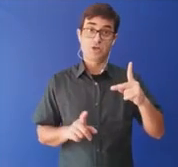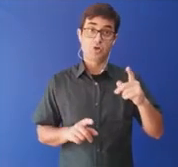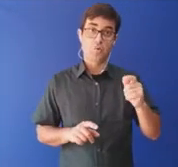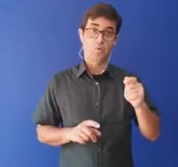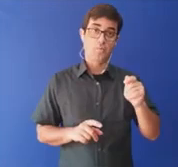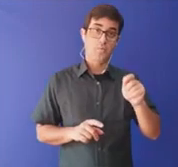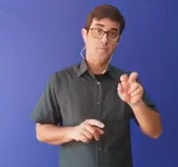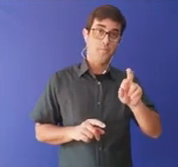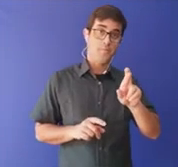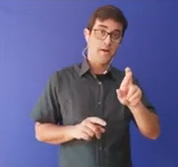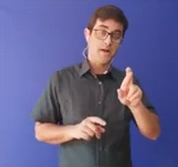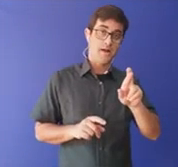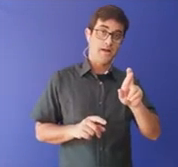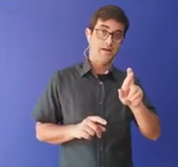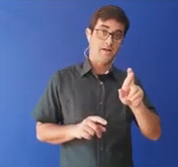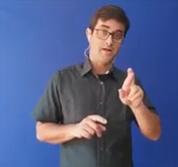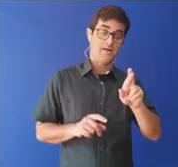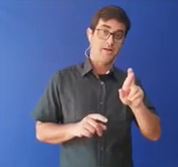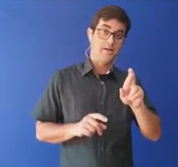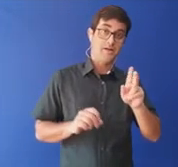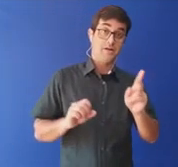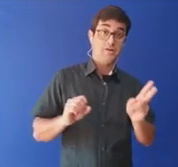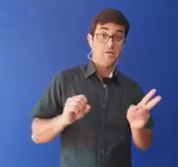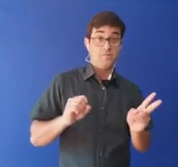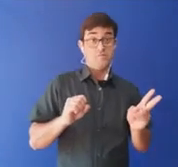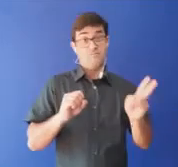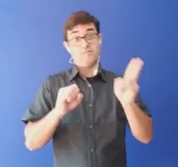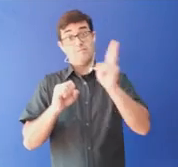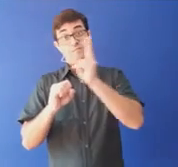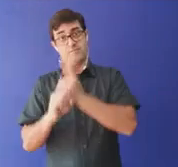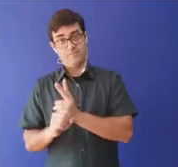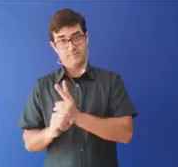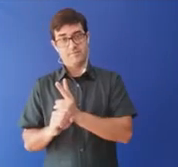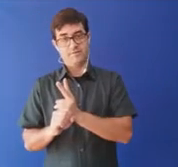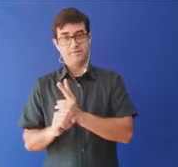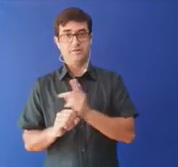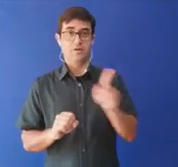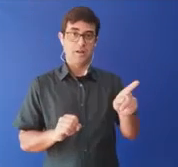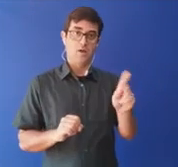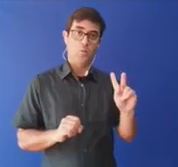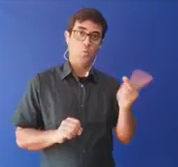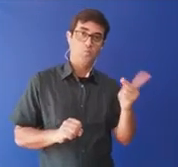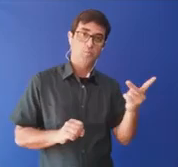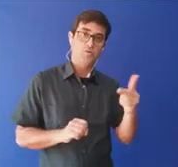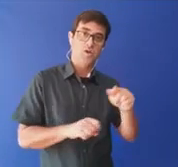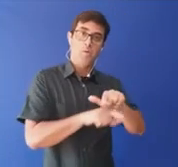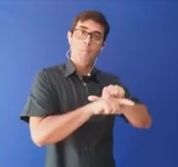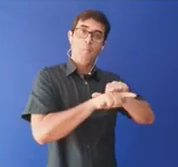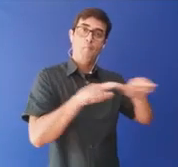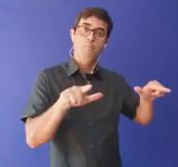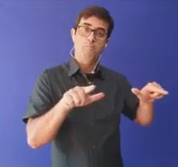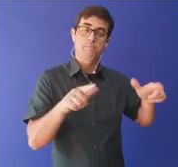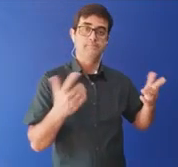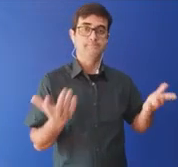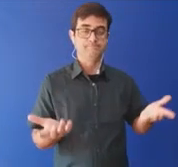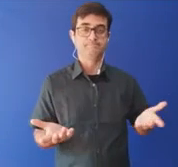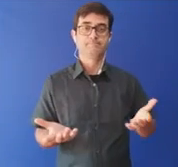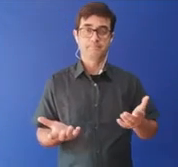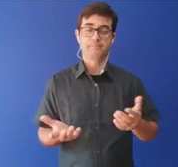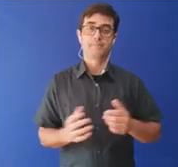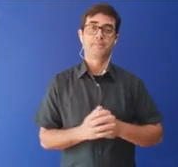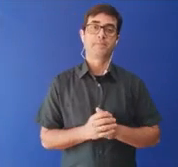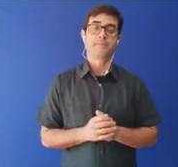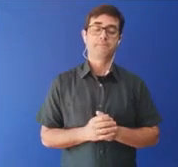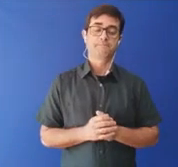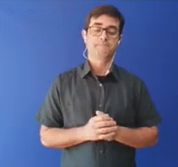por exemplo, nessa ligação, e o hidrogênio sai sem nada. Essa é a quebra heterolítica.